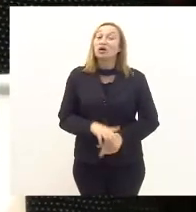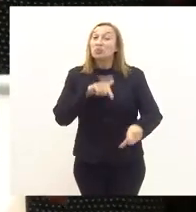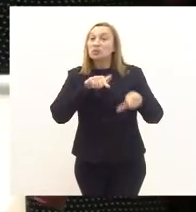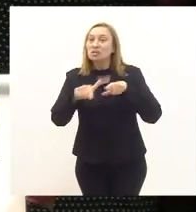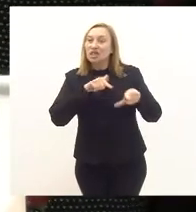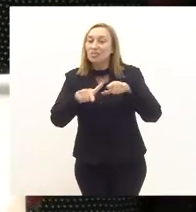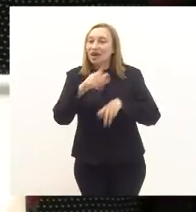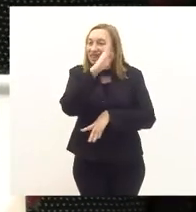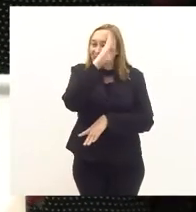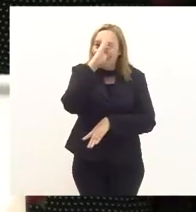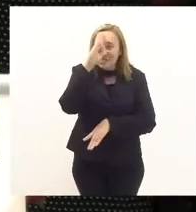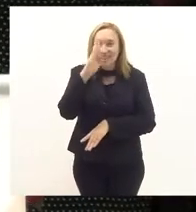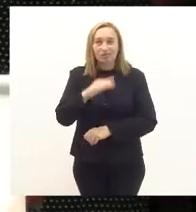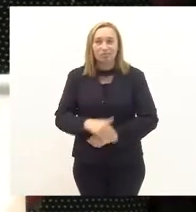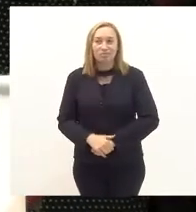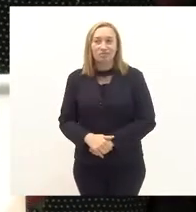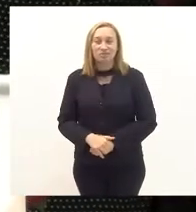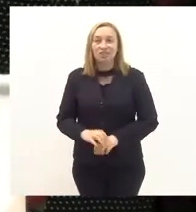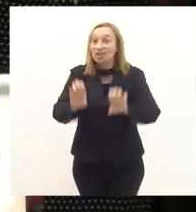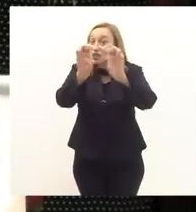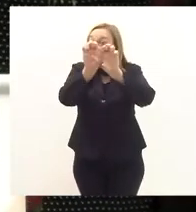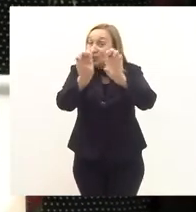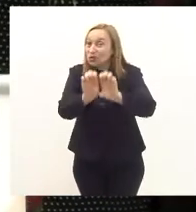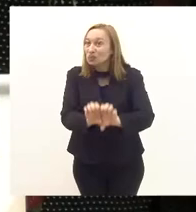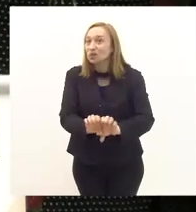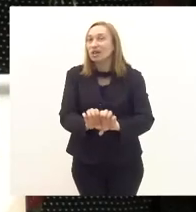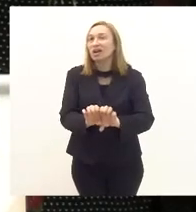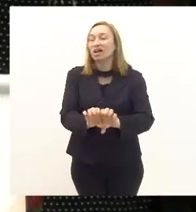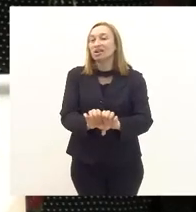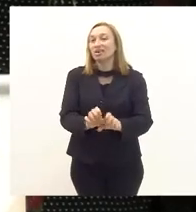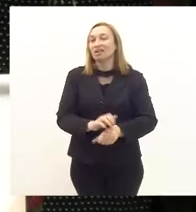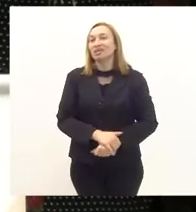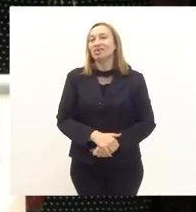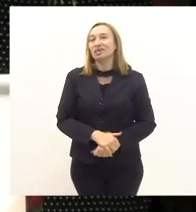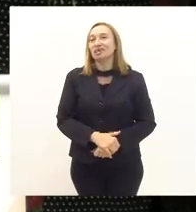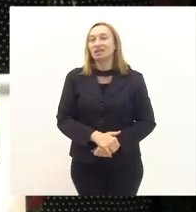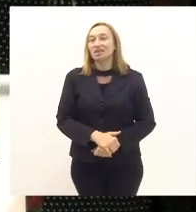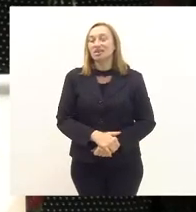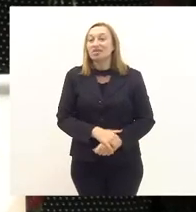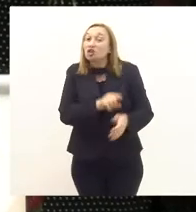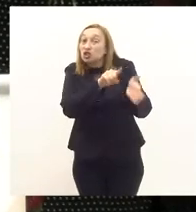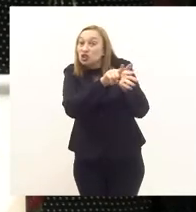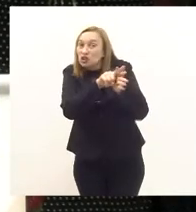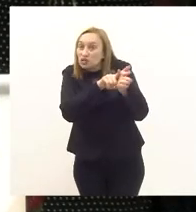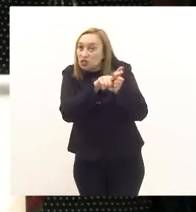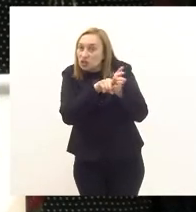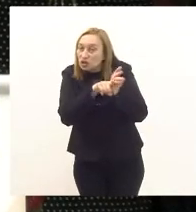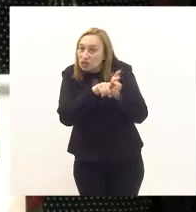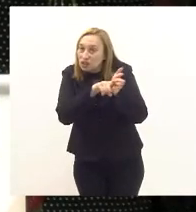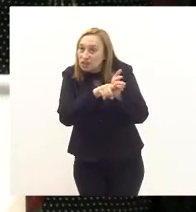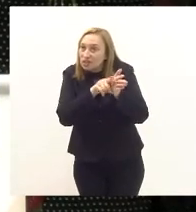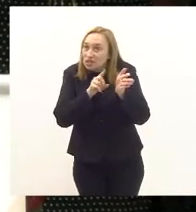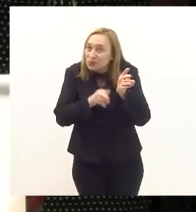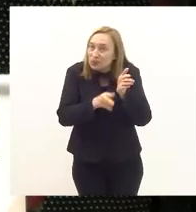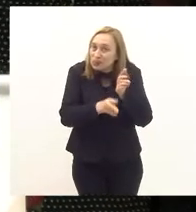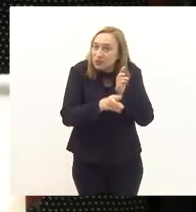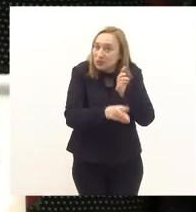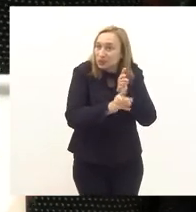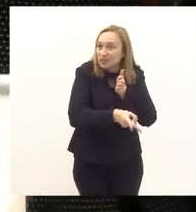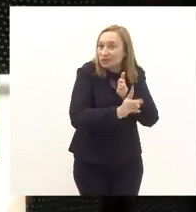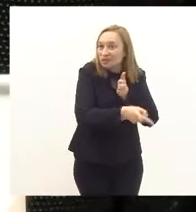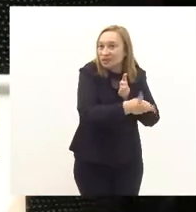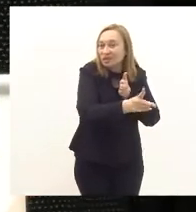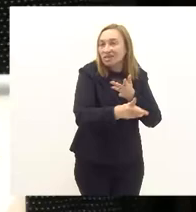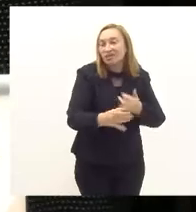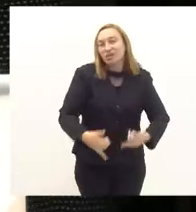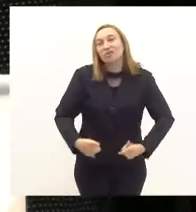trabalho acadêmico, ele é estruturado pela investigação permanente e constante. Eu